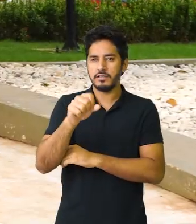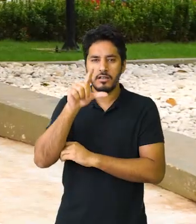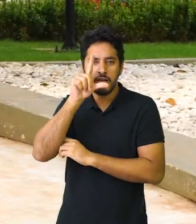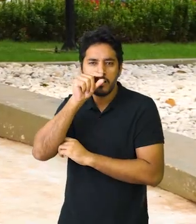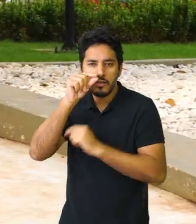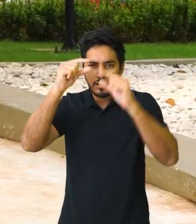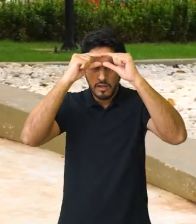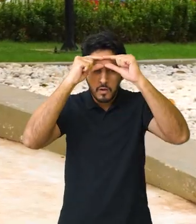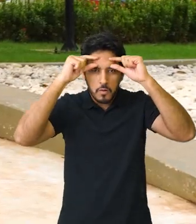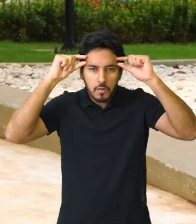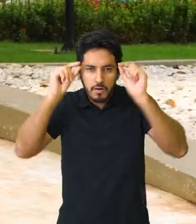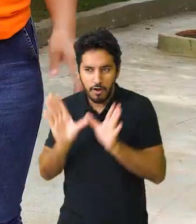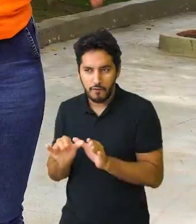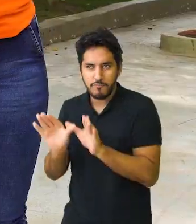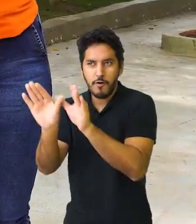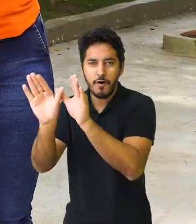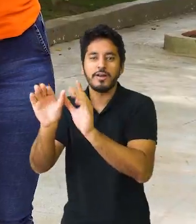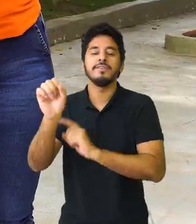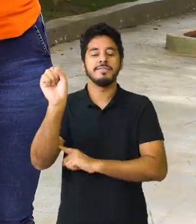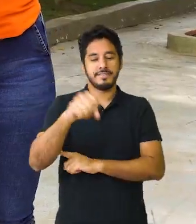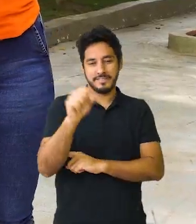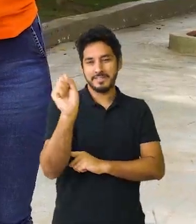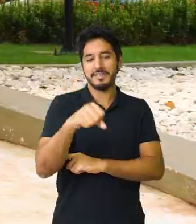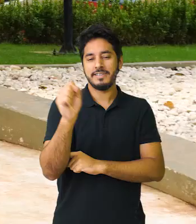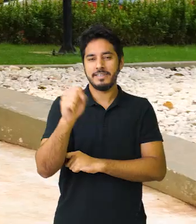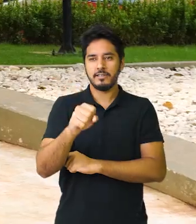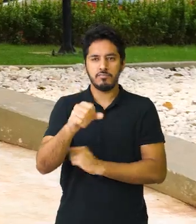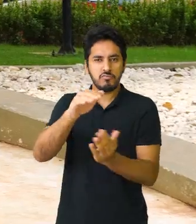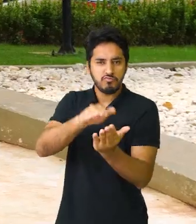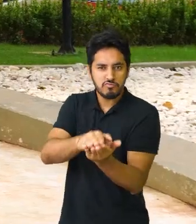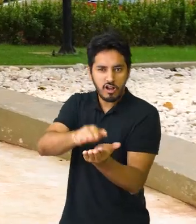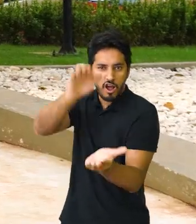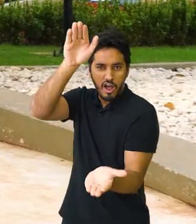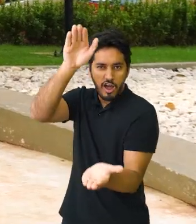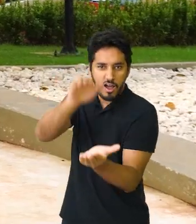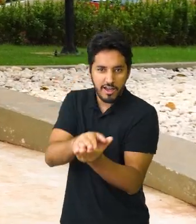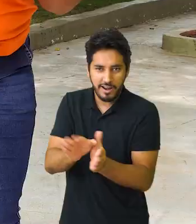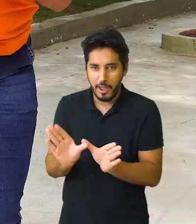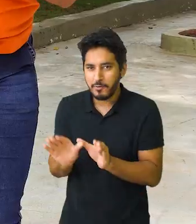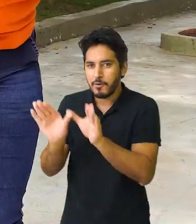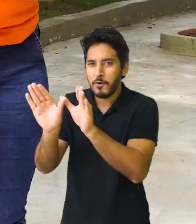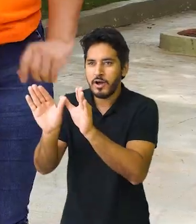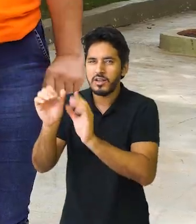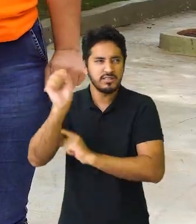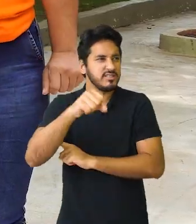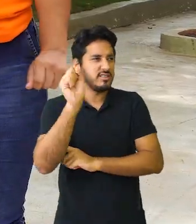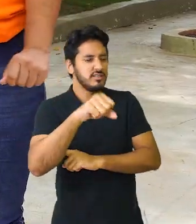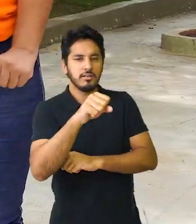Sim! Bem-te-vi voa? Sim! Jacaré voa?